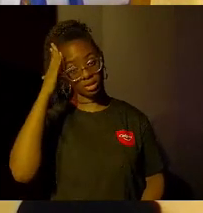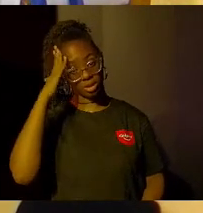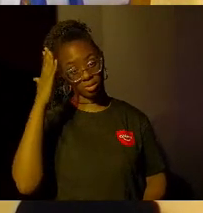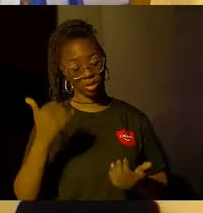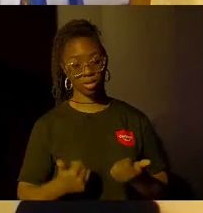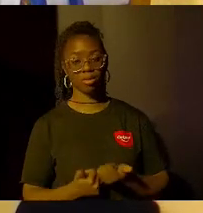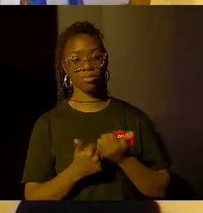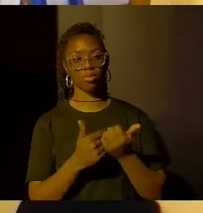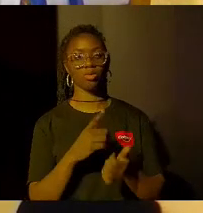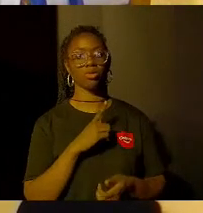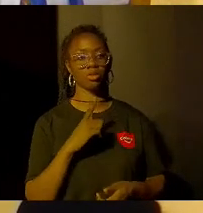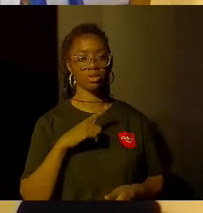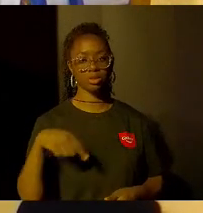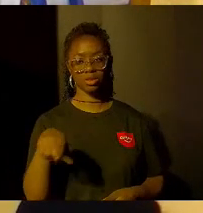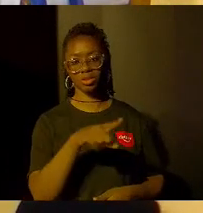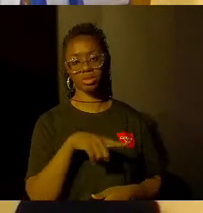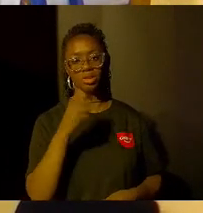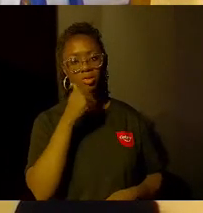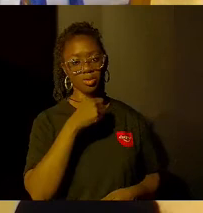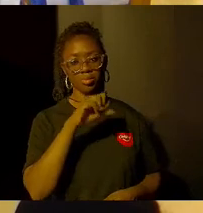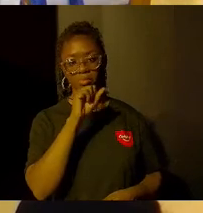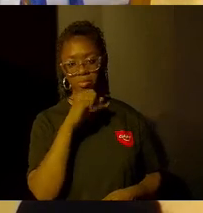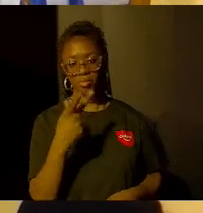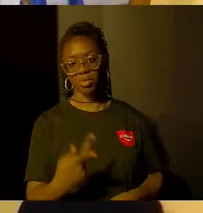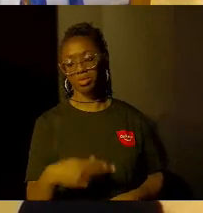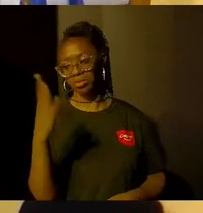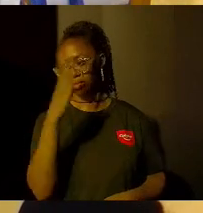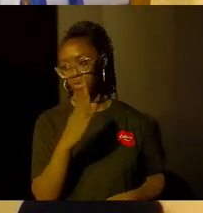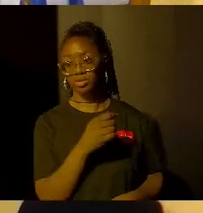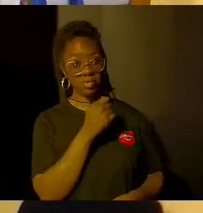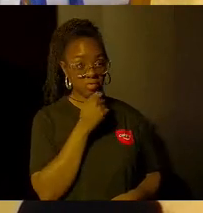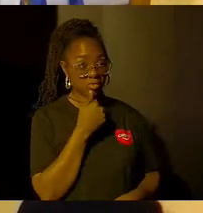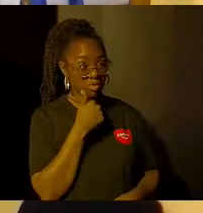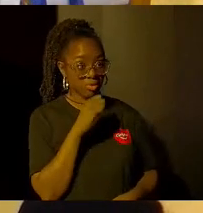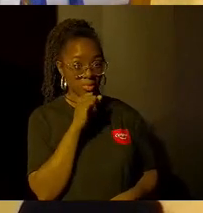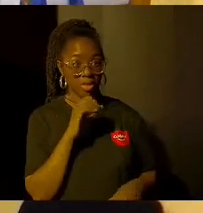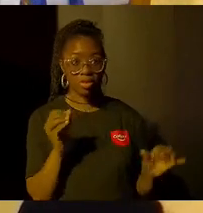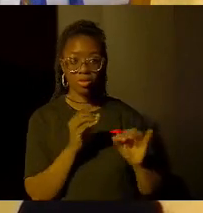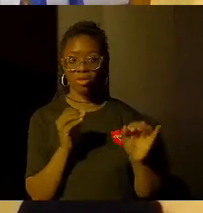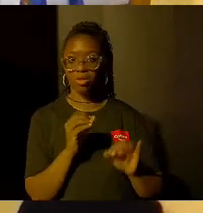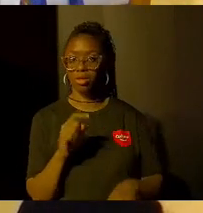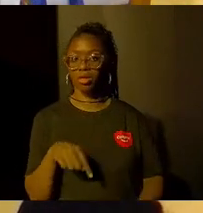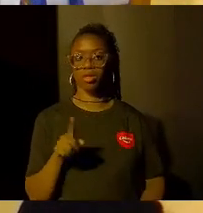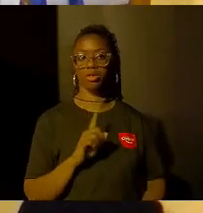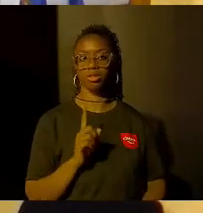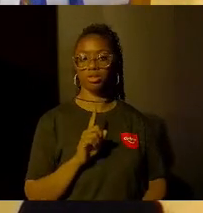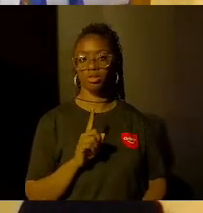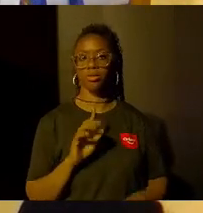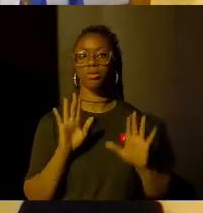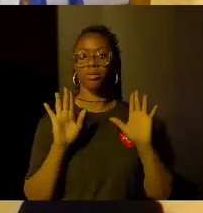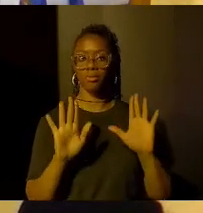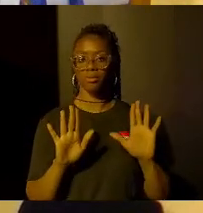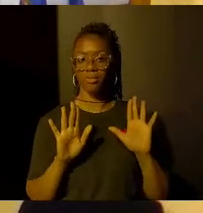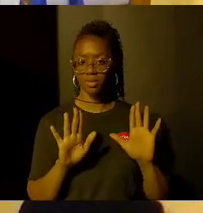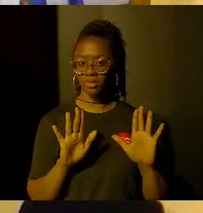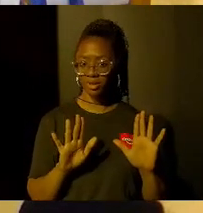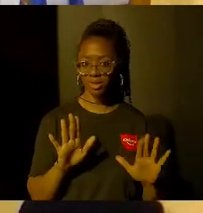um apoio das mães brasileiras que sem mãe Gente ninguém tava aqui então é